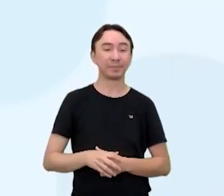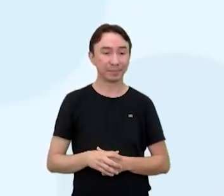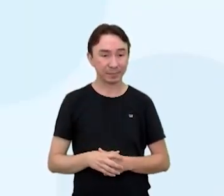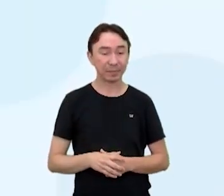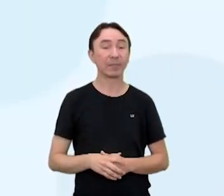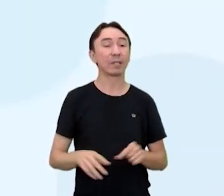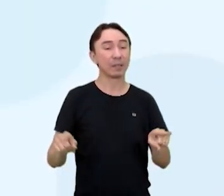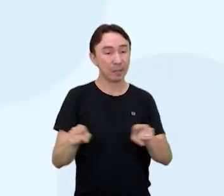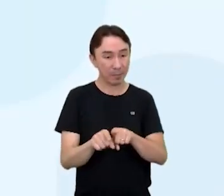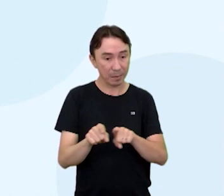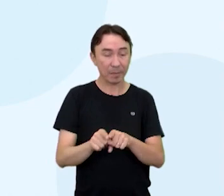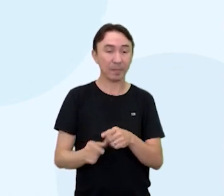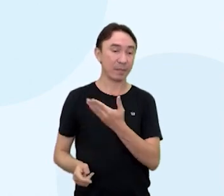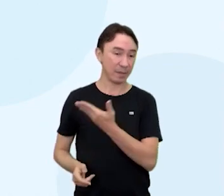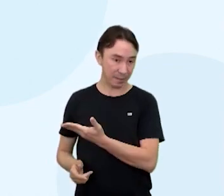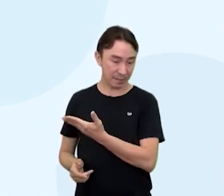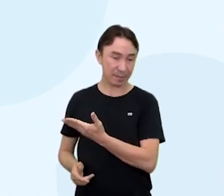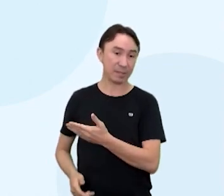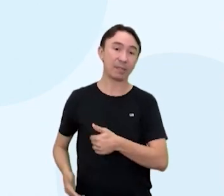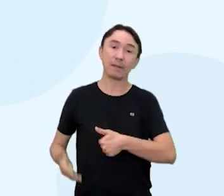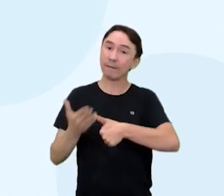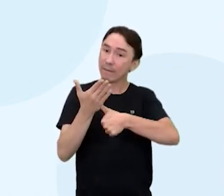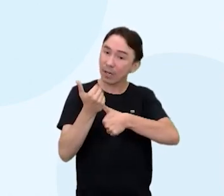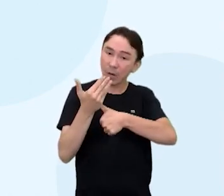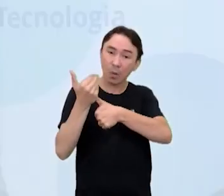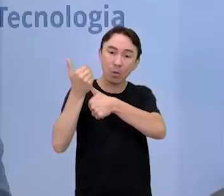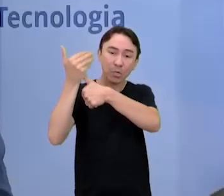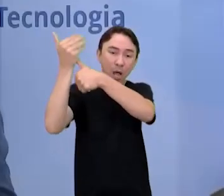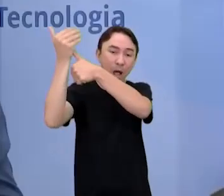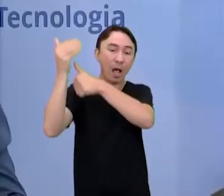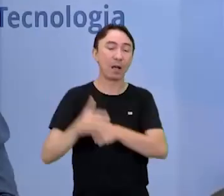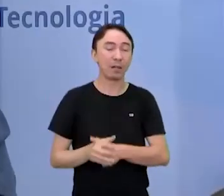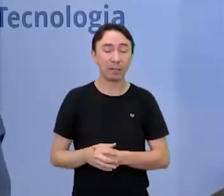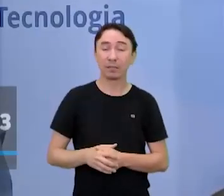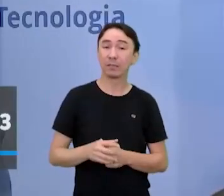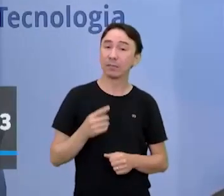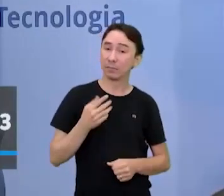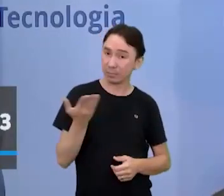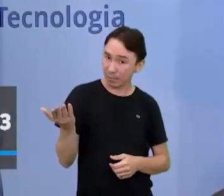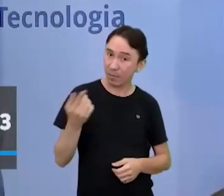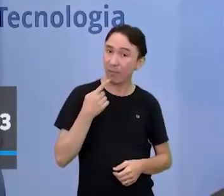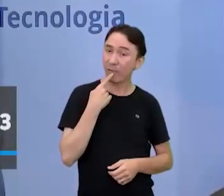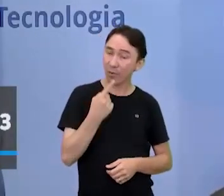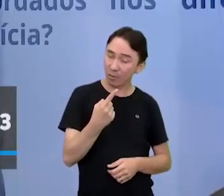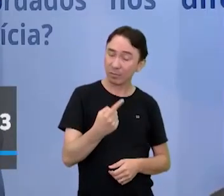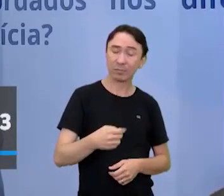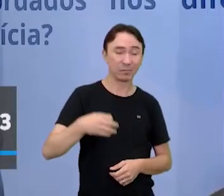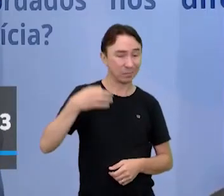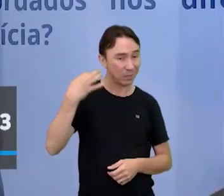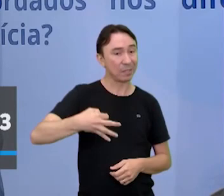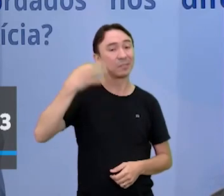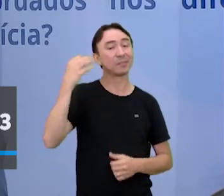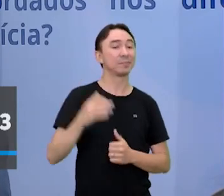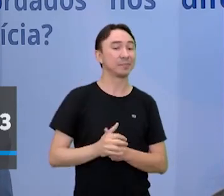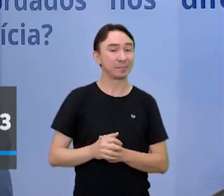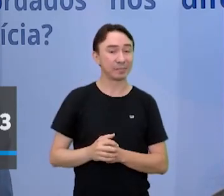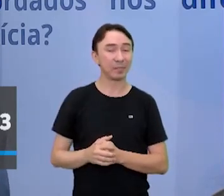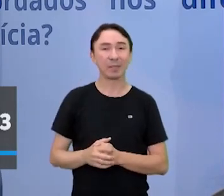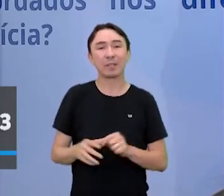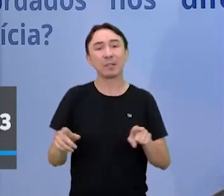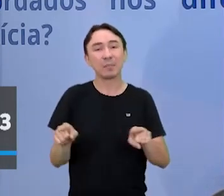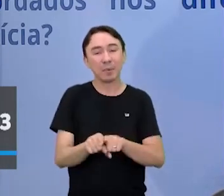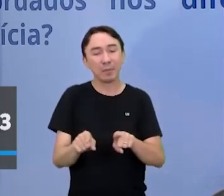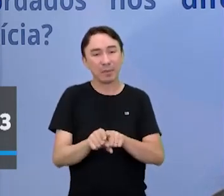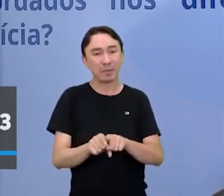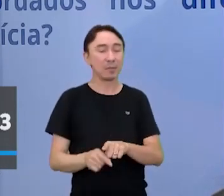Né? Anotou tecnologia? Então, e não, você falou perfeitamente, professora, não apenas se tem, como é tratado. E aí eu trago para vocês uma pergunta, que eu queria que vocês dessem